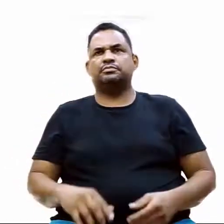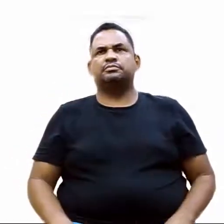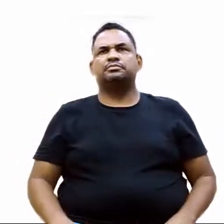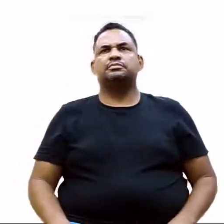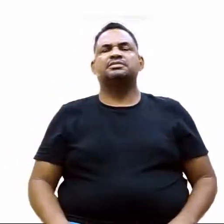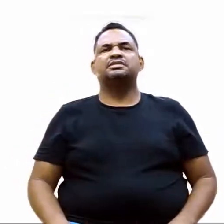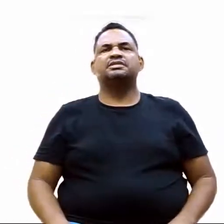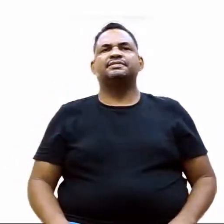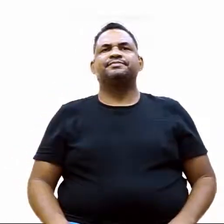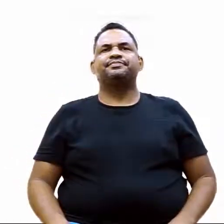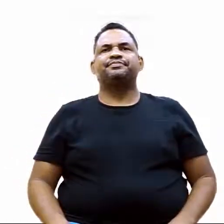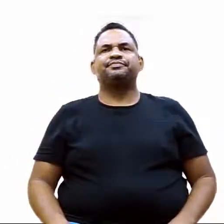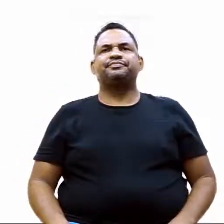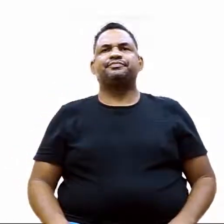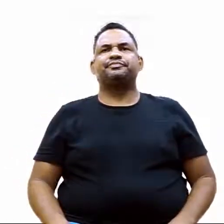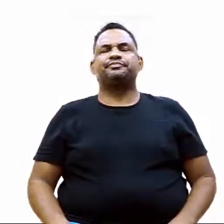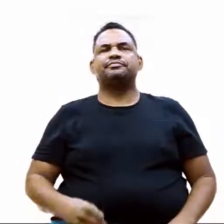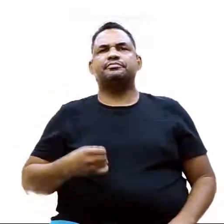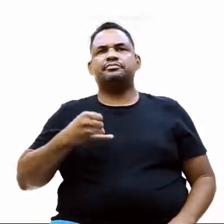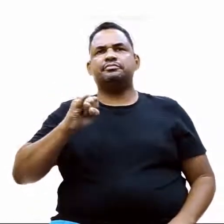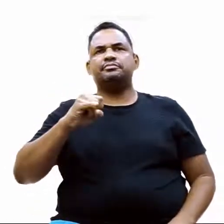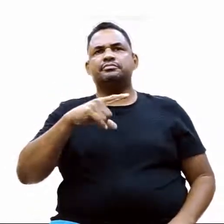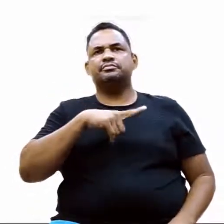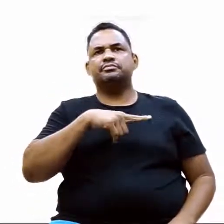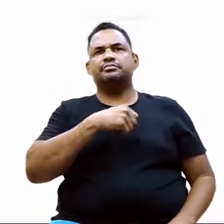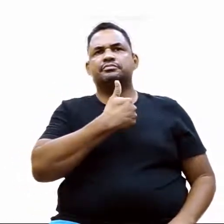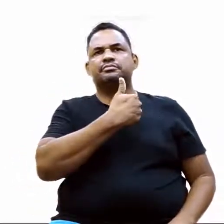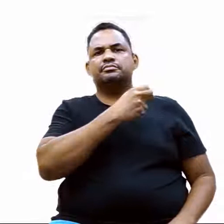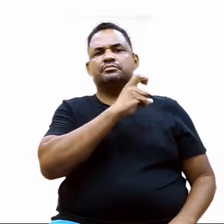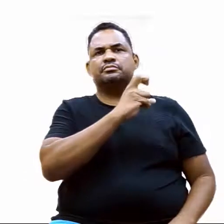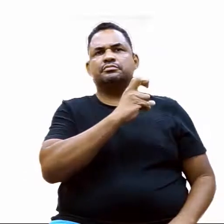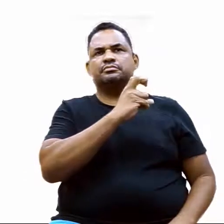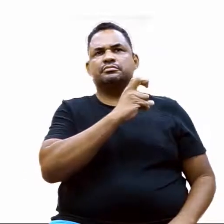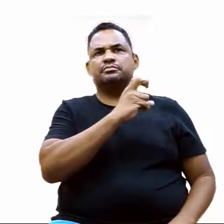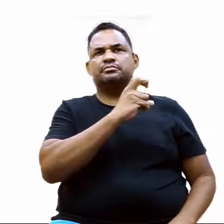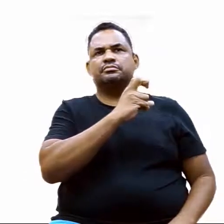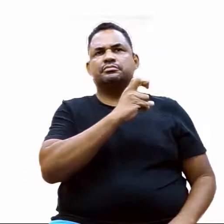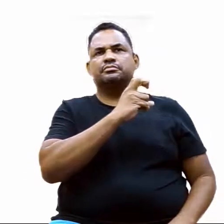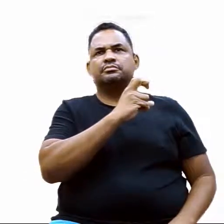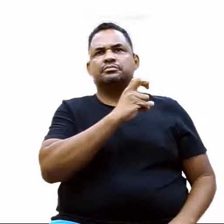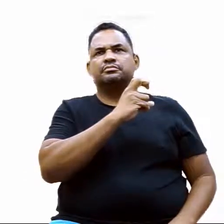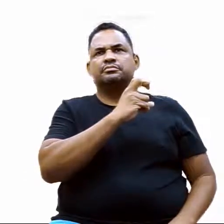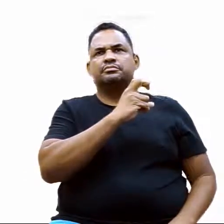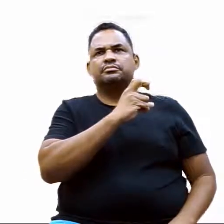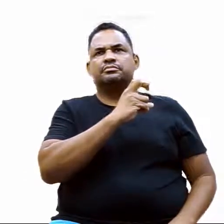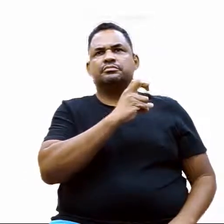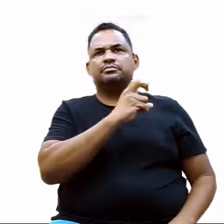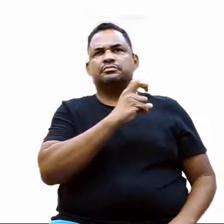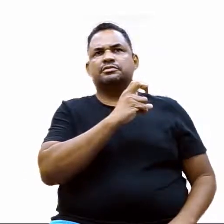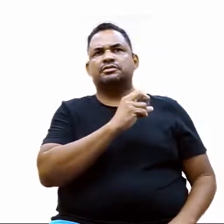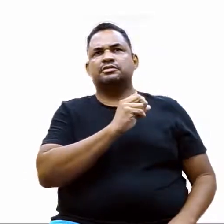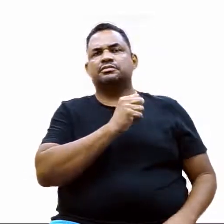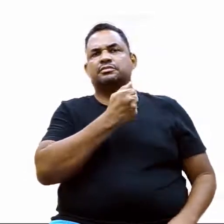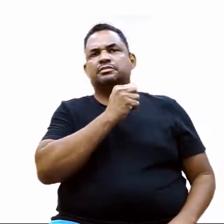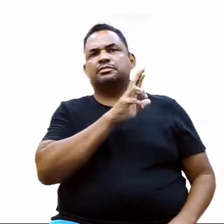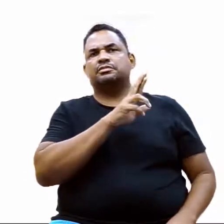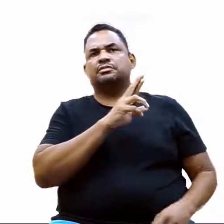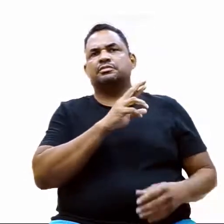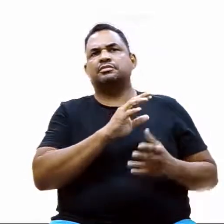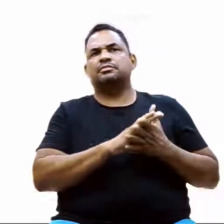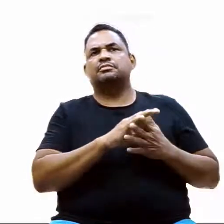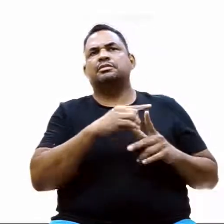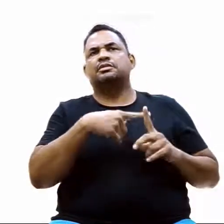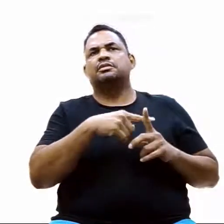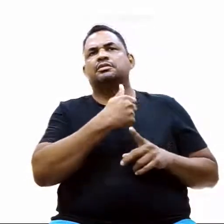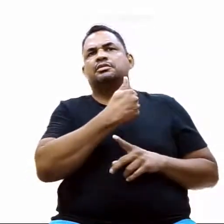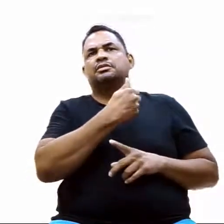Então, se eu tinha 15 gramas de A que reagiu com 13 gramas